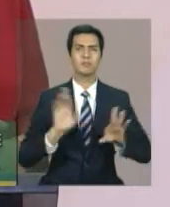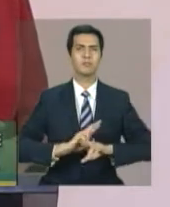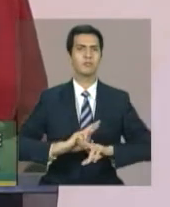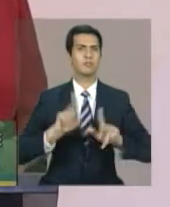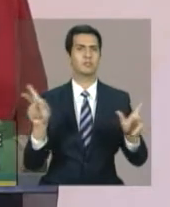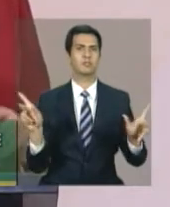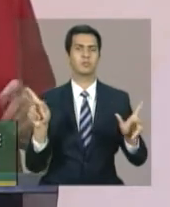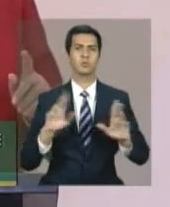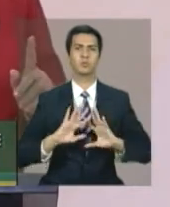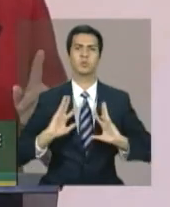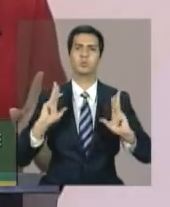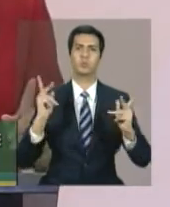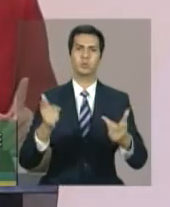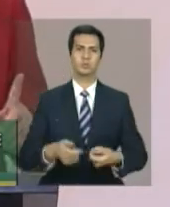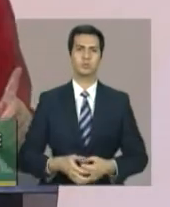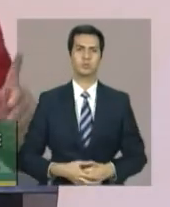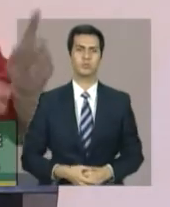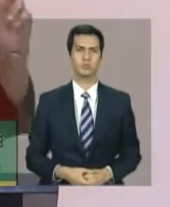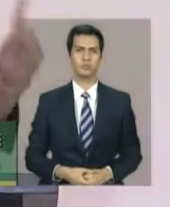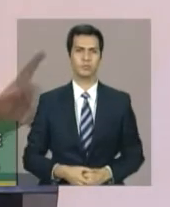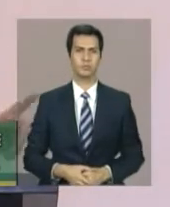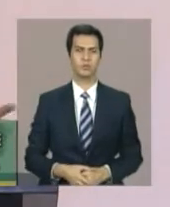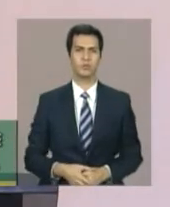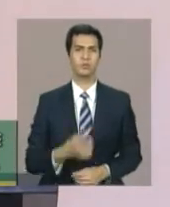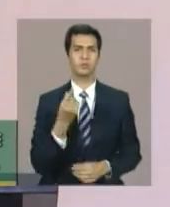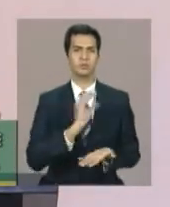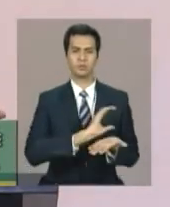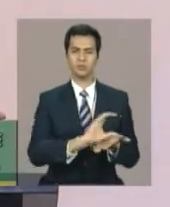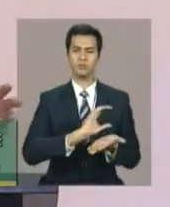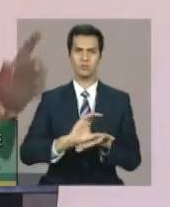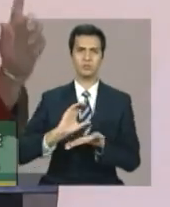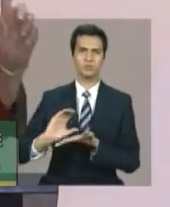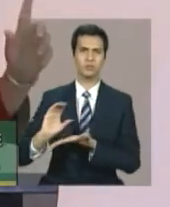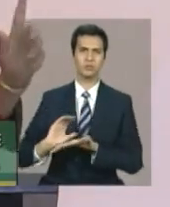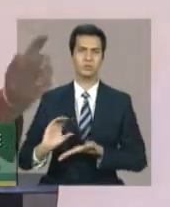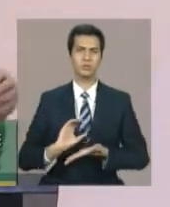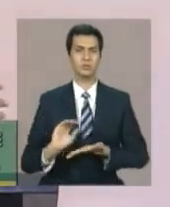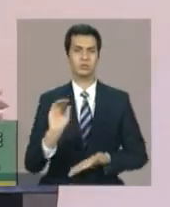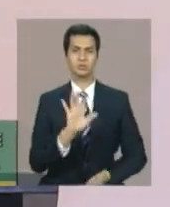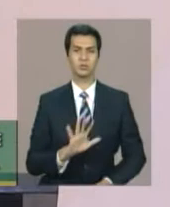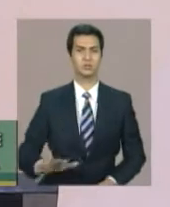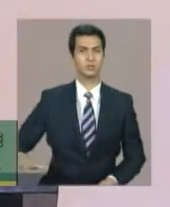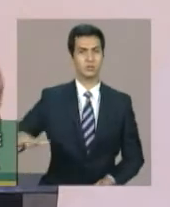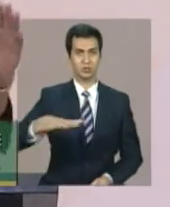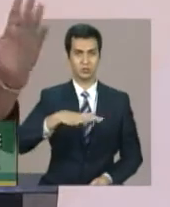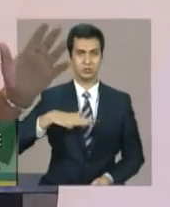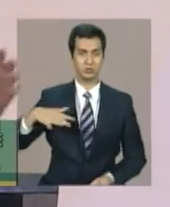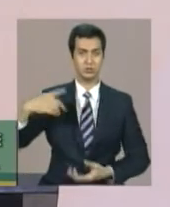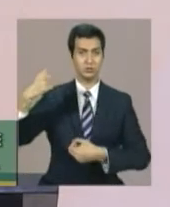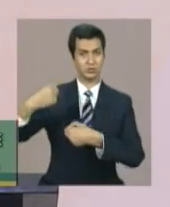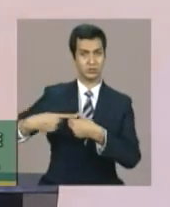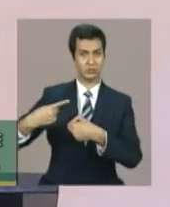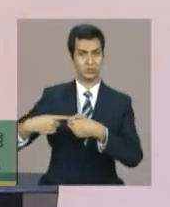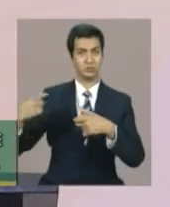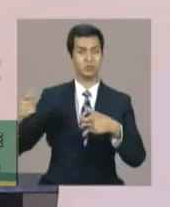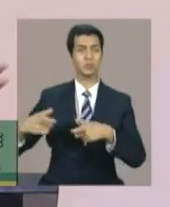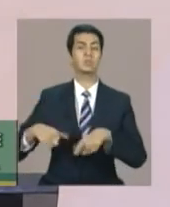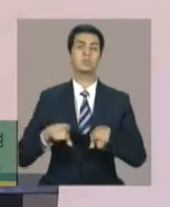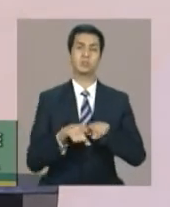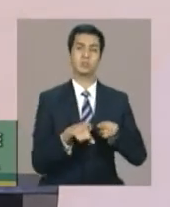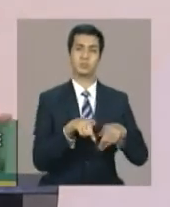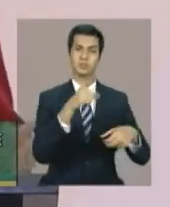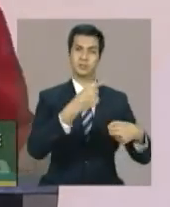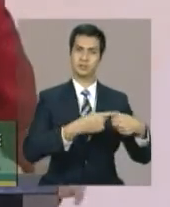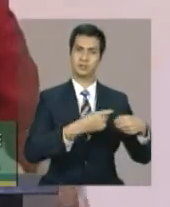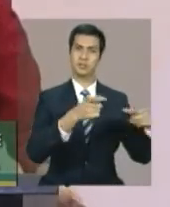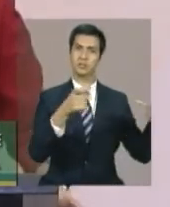para todos os investimentos da região urbana e das pequenas, médias e